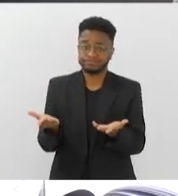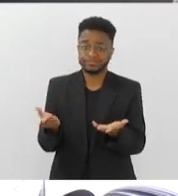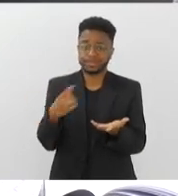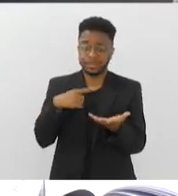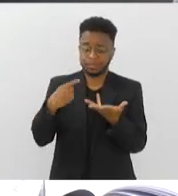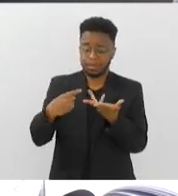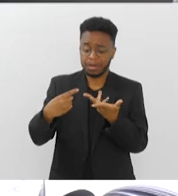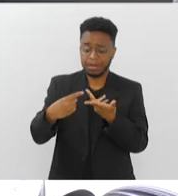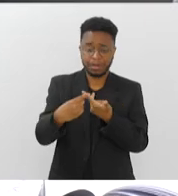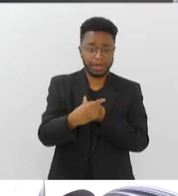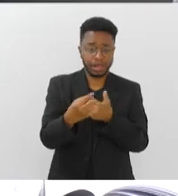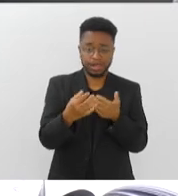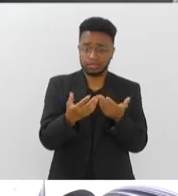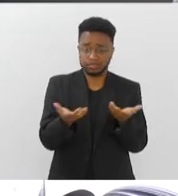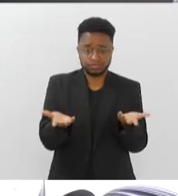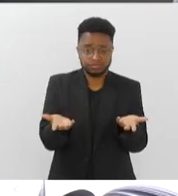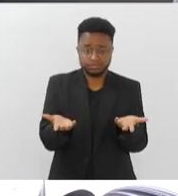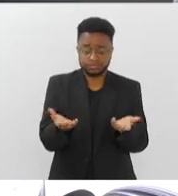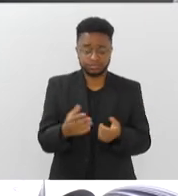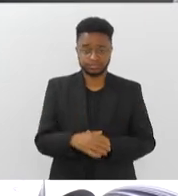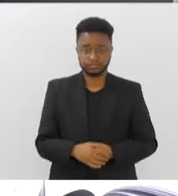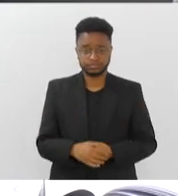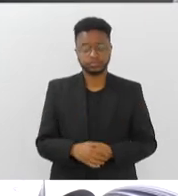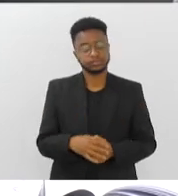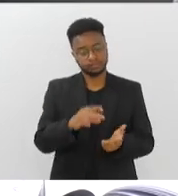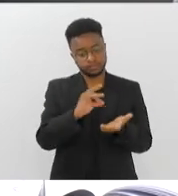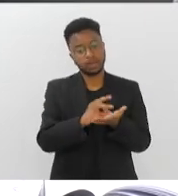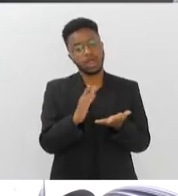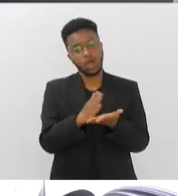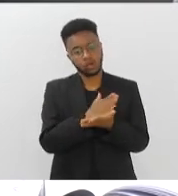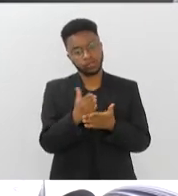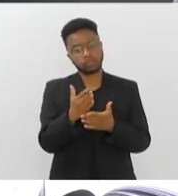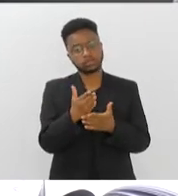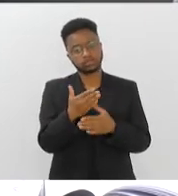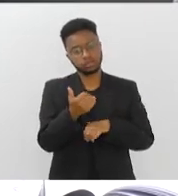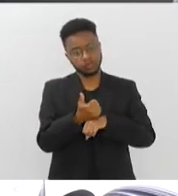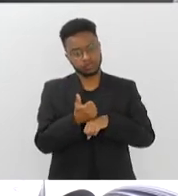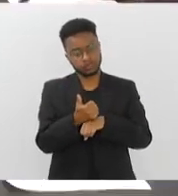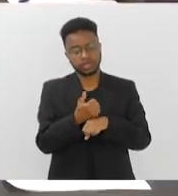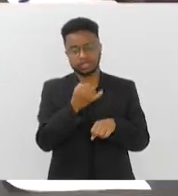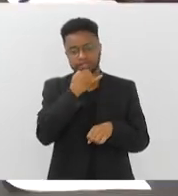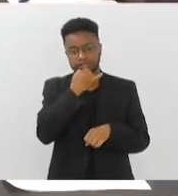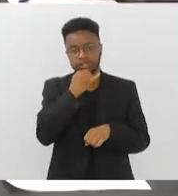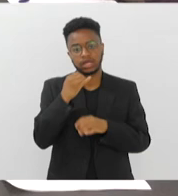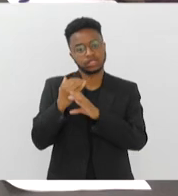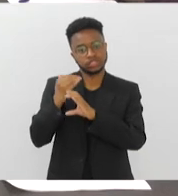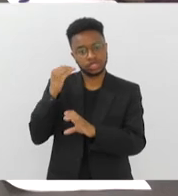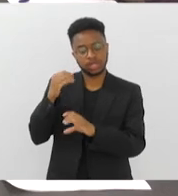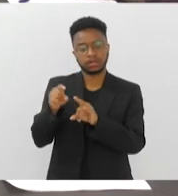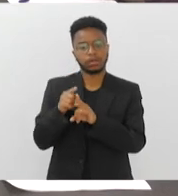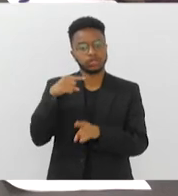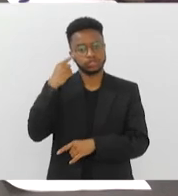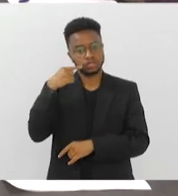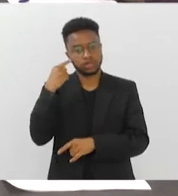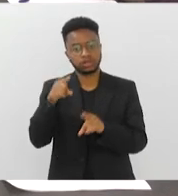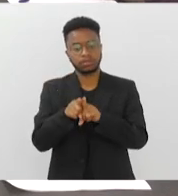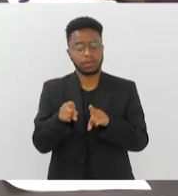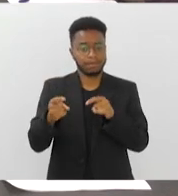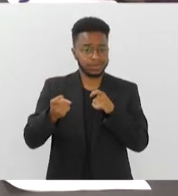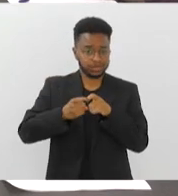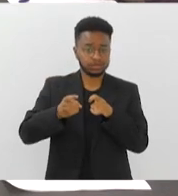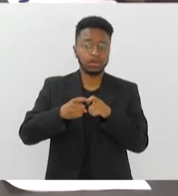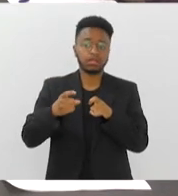civil. É indefinido. E de verdade, assim, determinadas carreiras, como engenharia, direito e próprio e medicina, têm